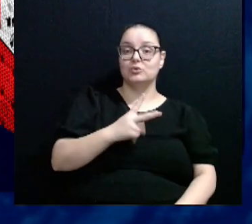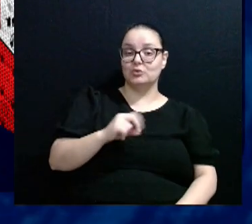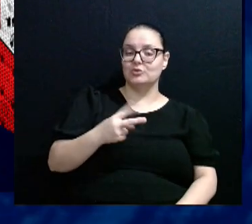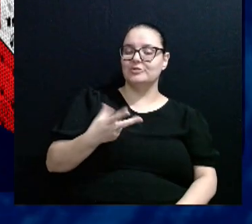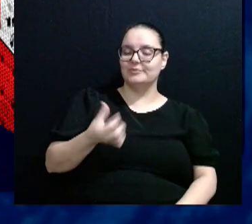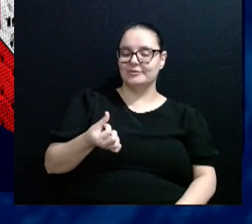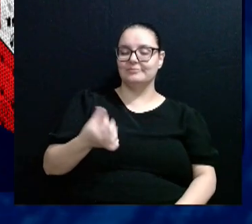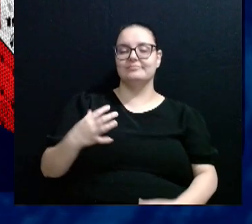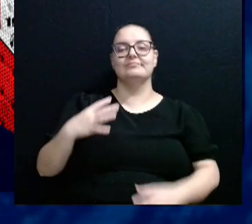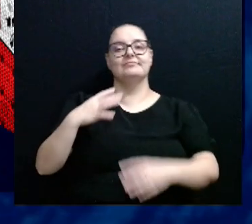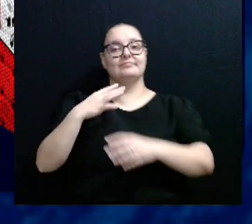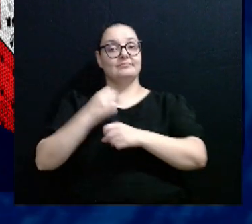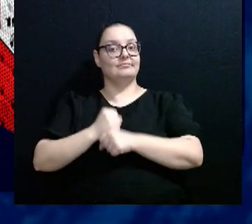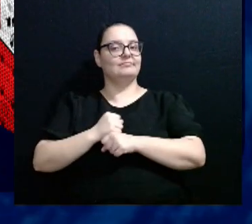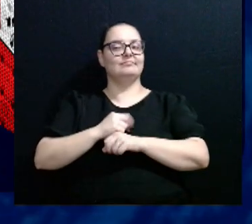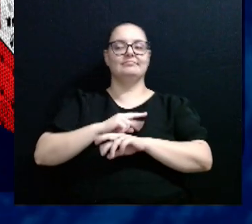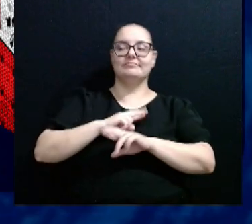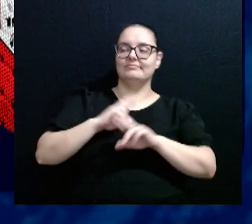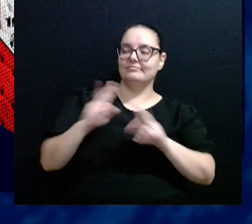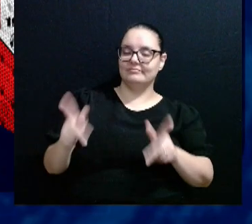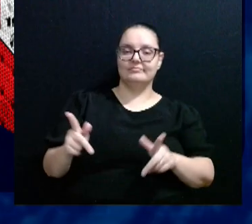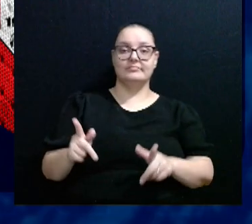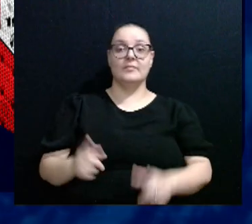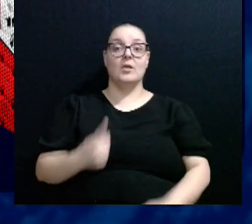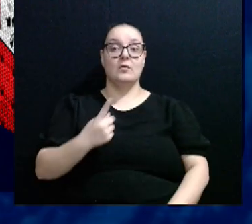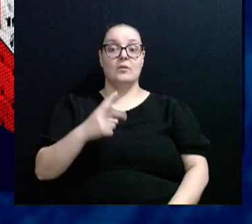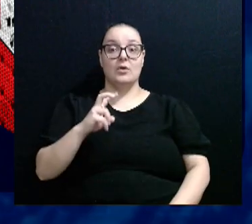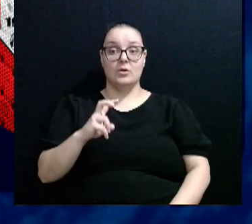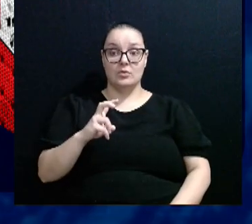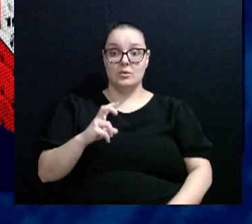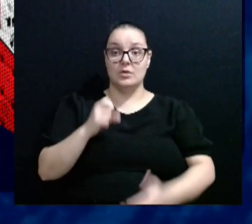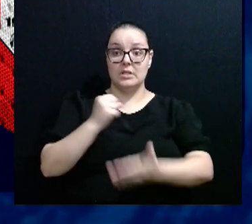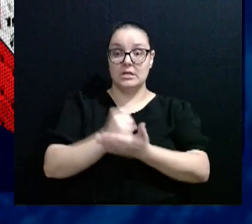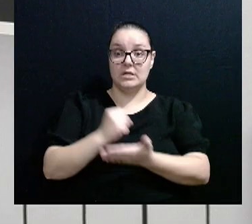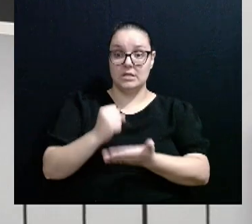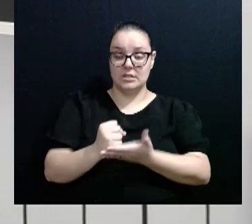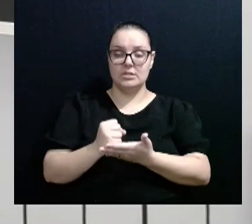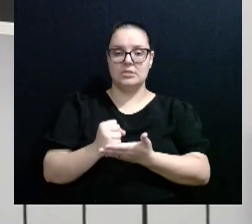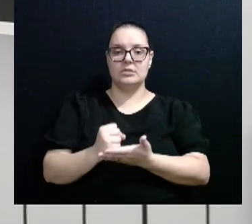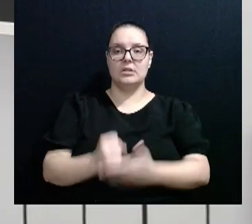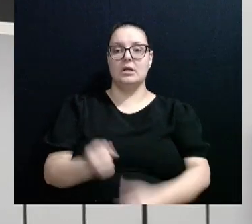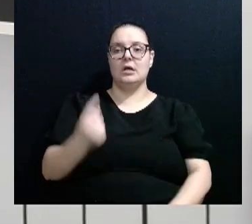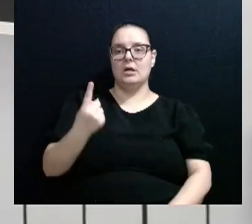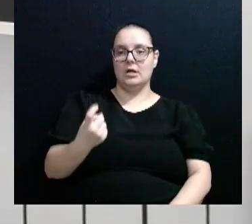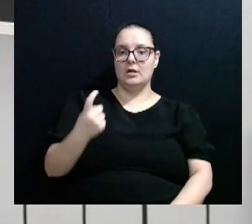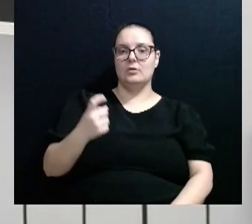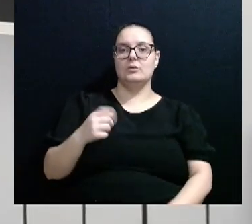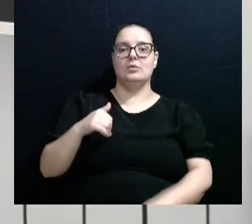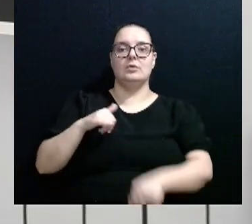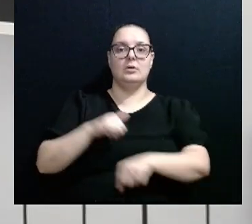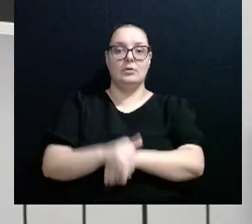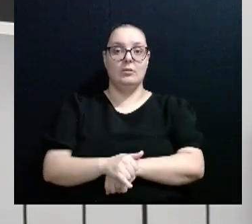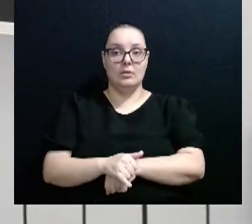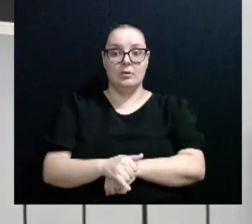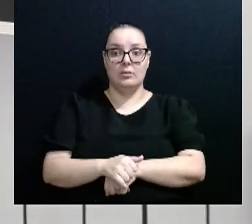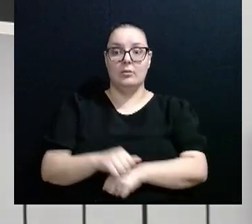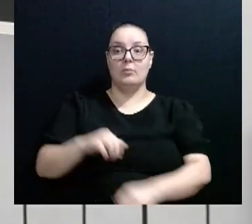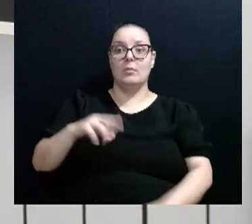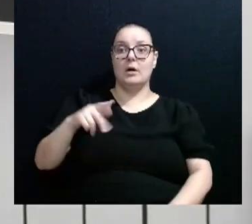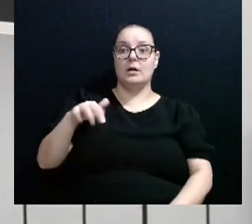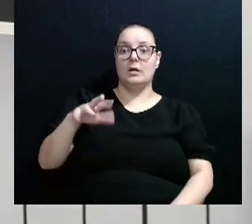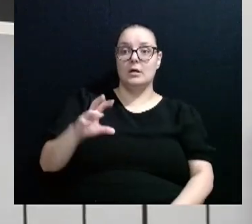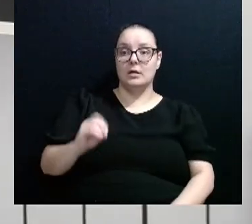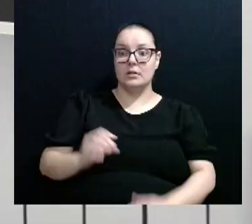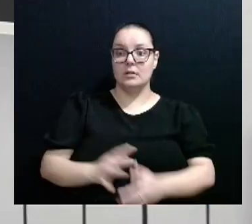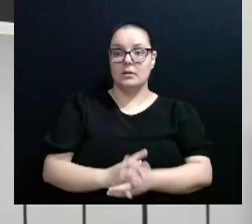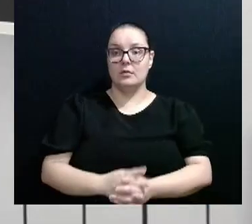completamente diferente. Foram 15 contratações. A única ausência é o atacante Maranhão, porque ele machucou a coxa,